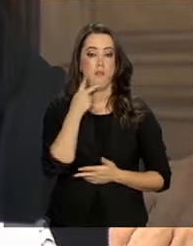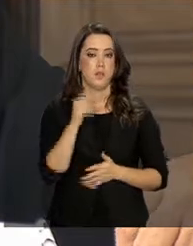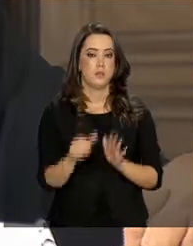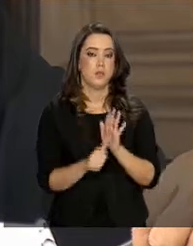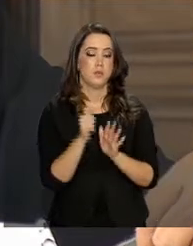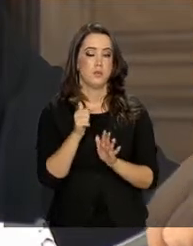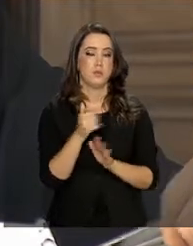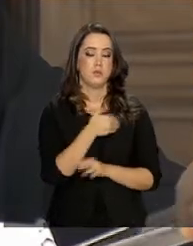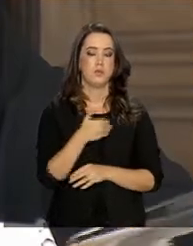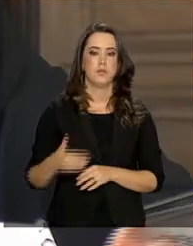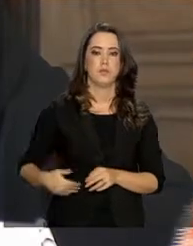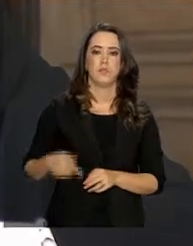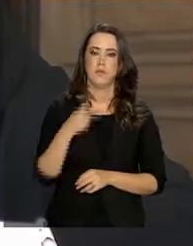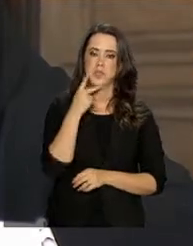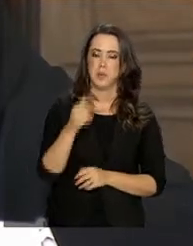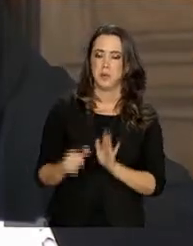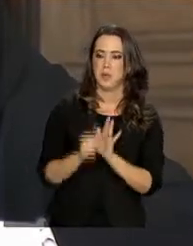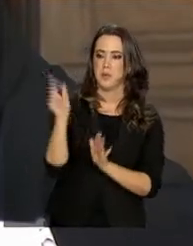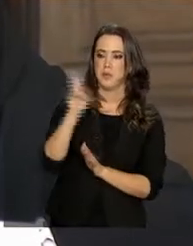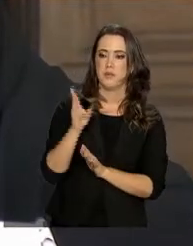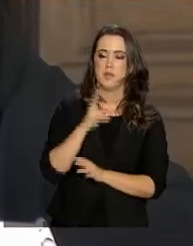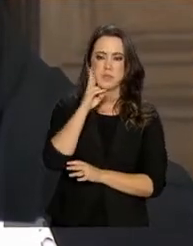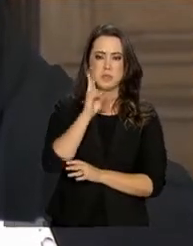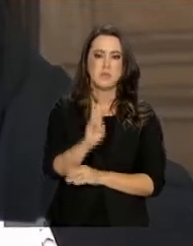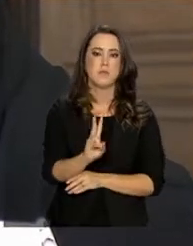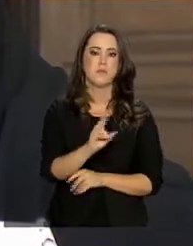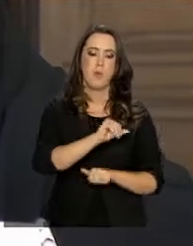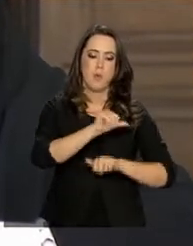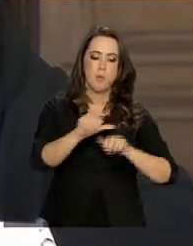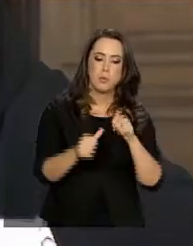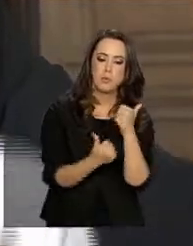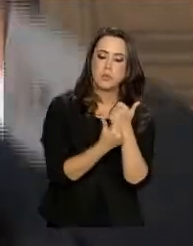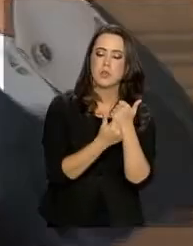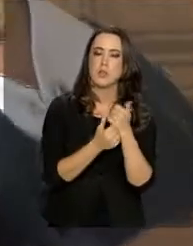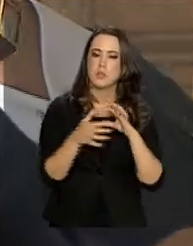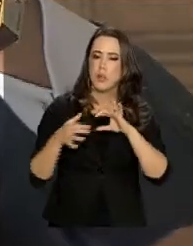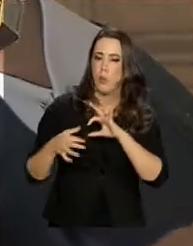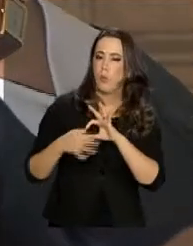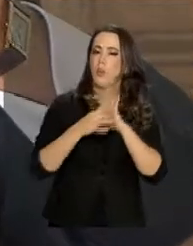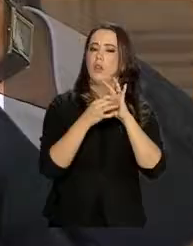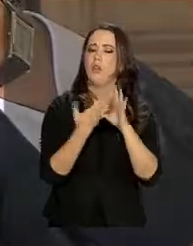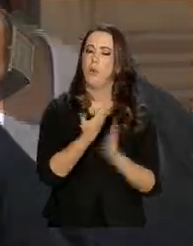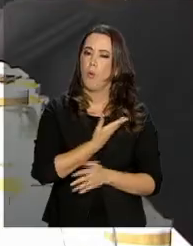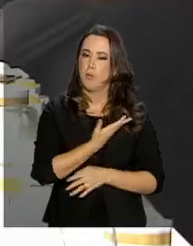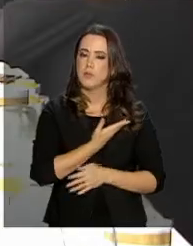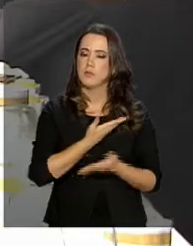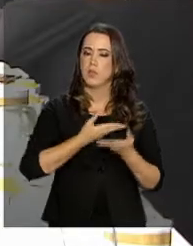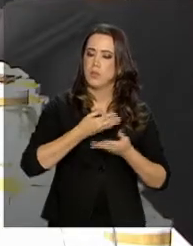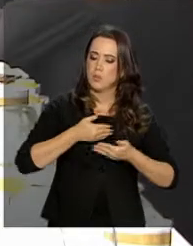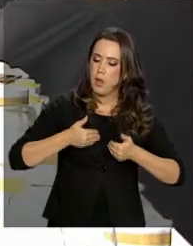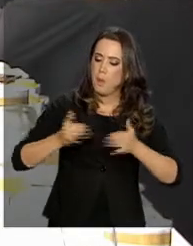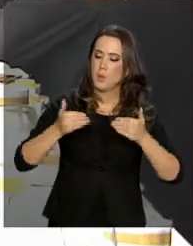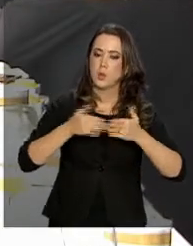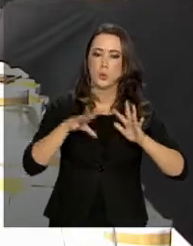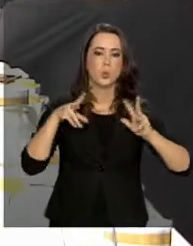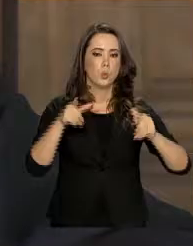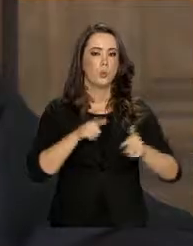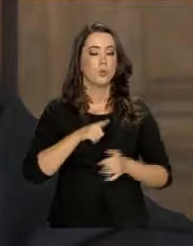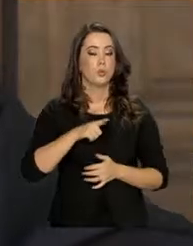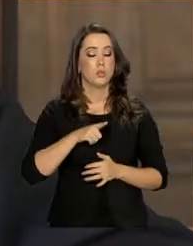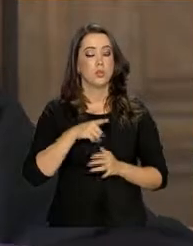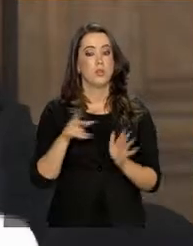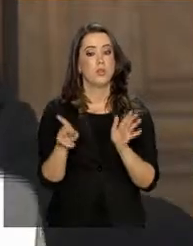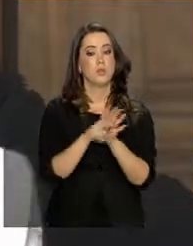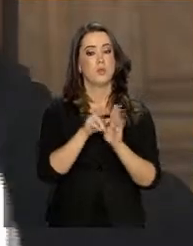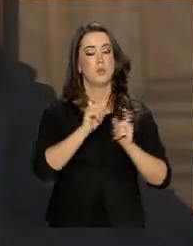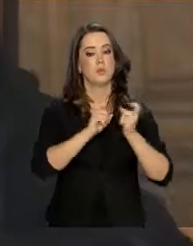realiza uma transição com harmonia, abrindo ao próximo presidente todas as informações e projetos da administração. Acho